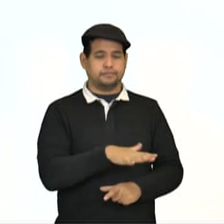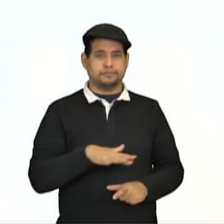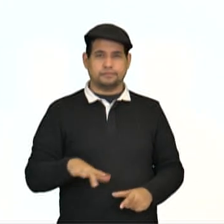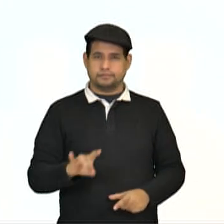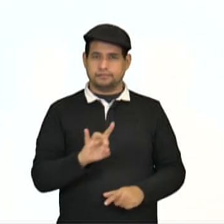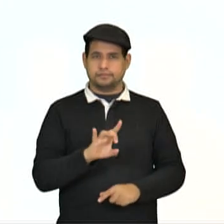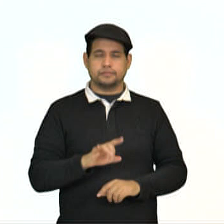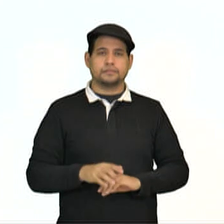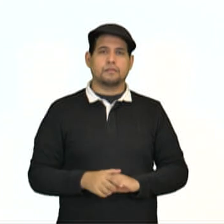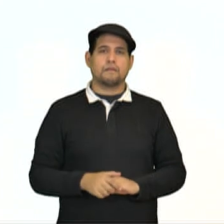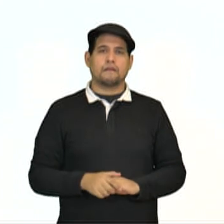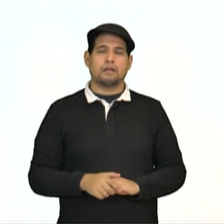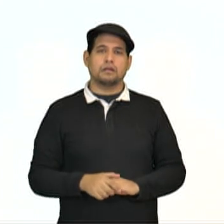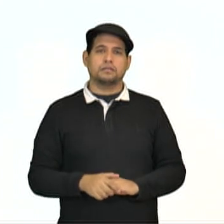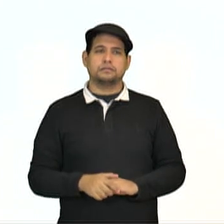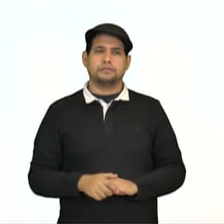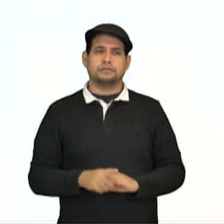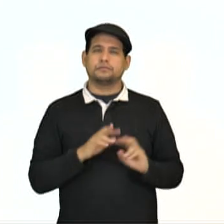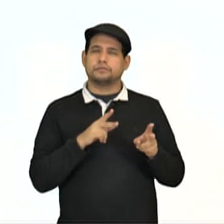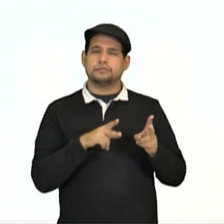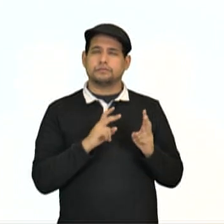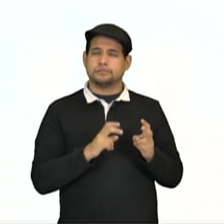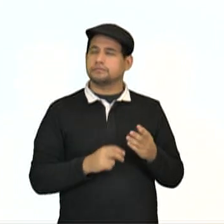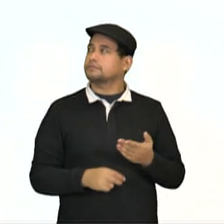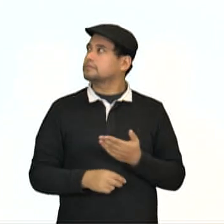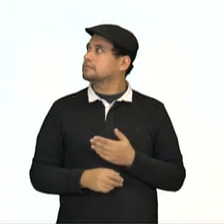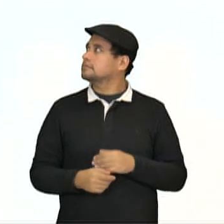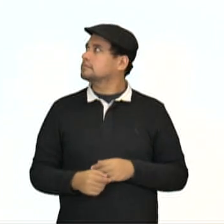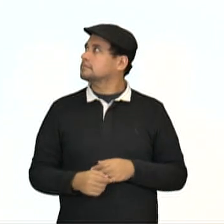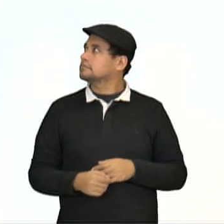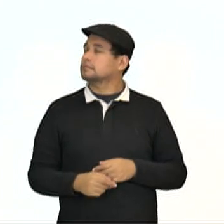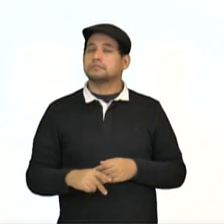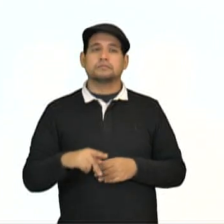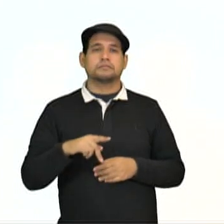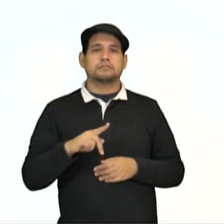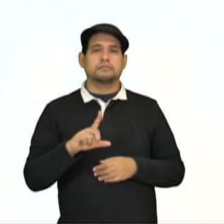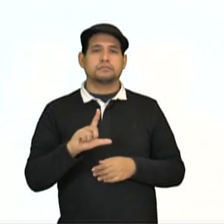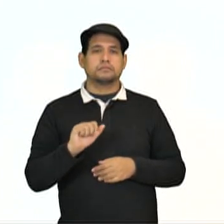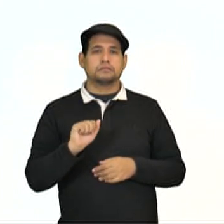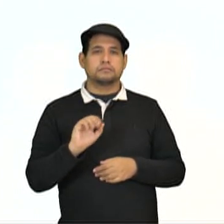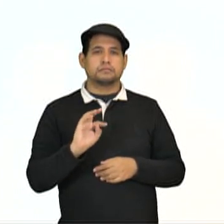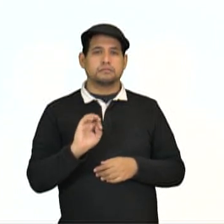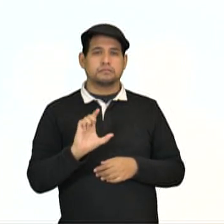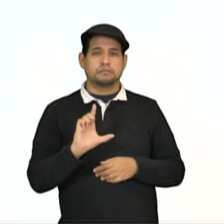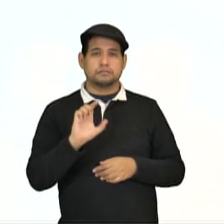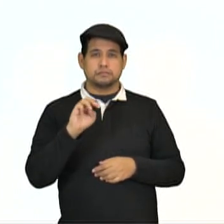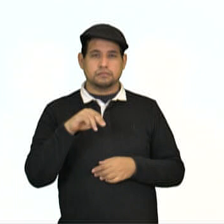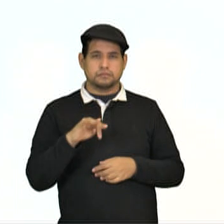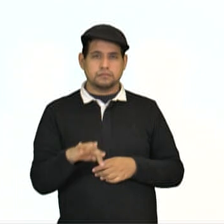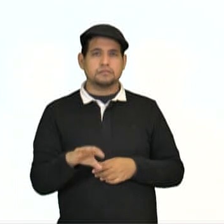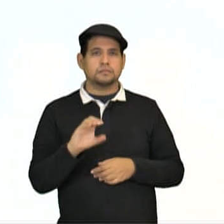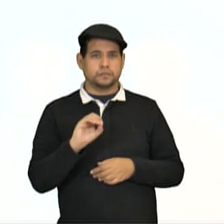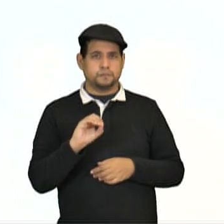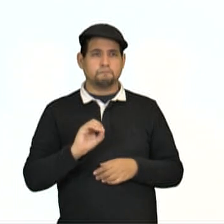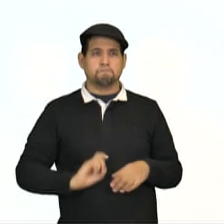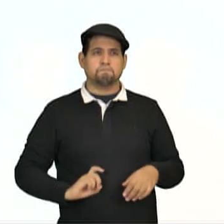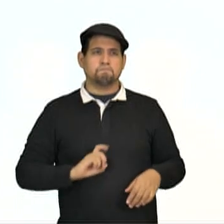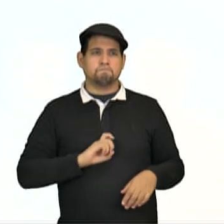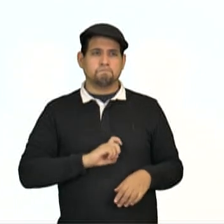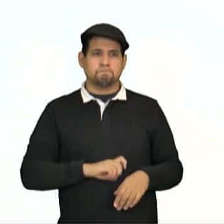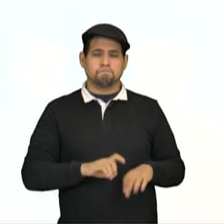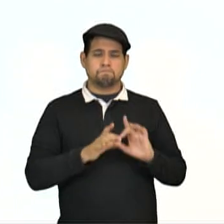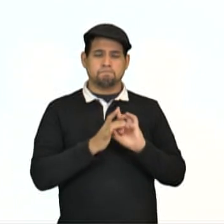apenas. Olha aqui que belezinha. Um plateuminto. As espécies de vida livre